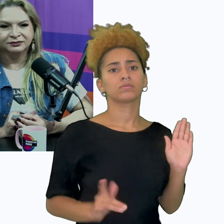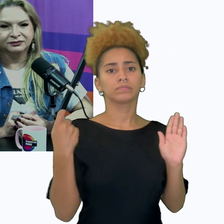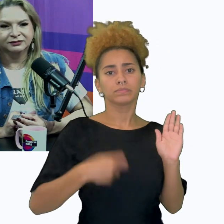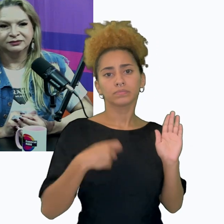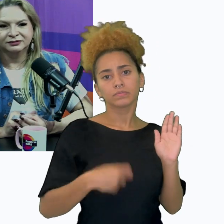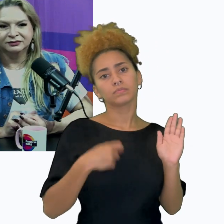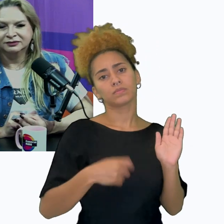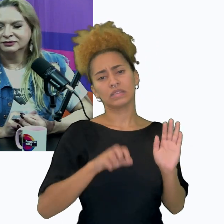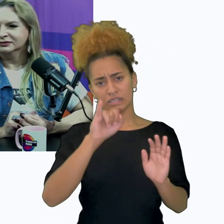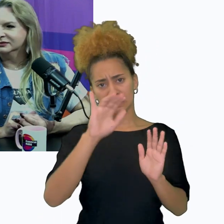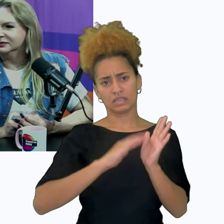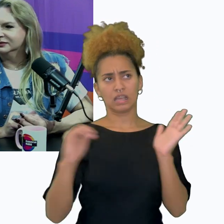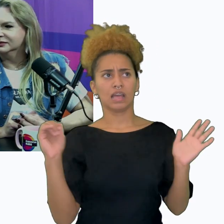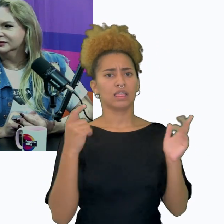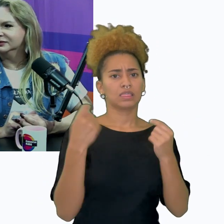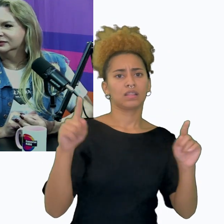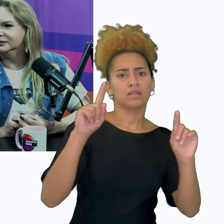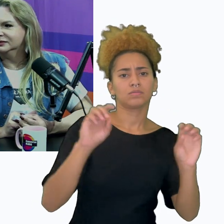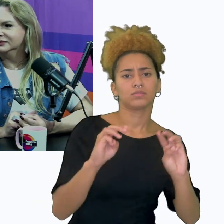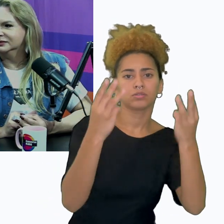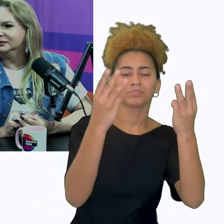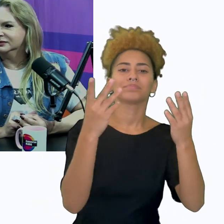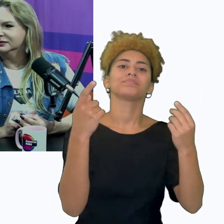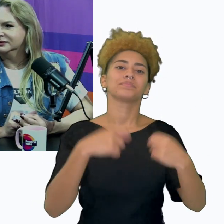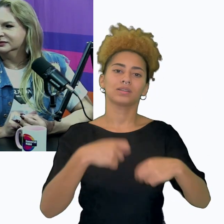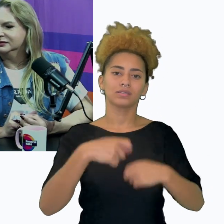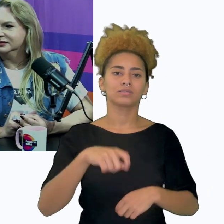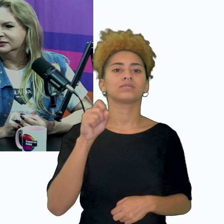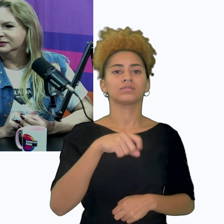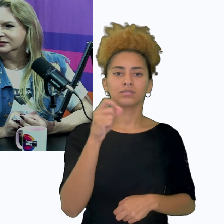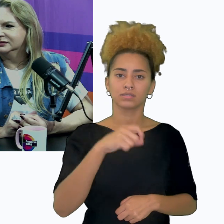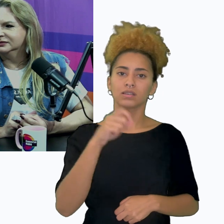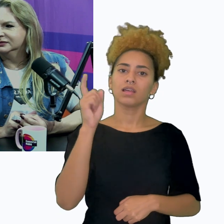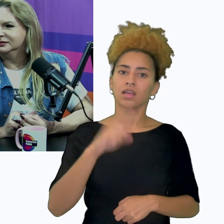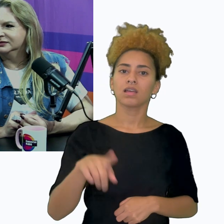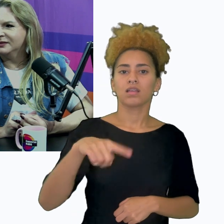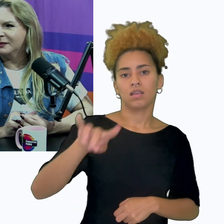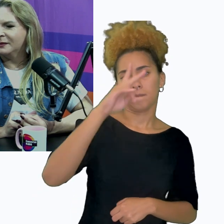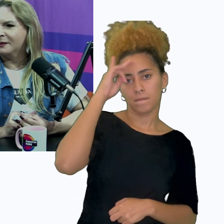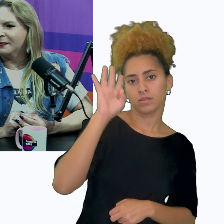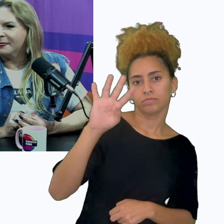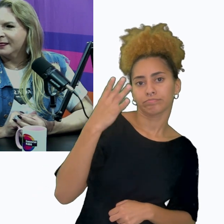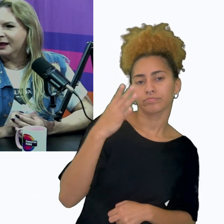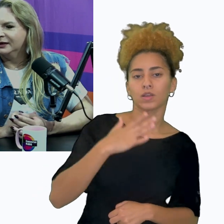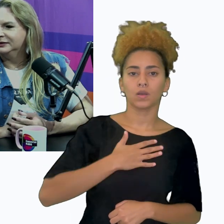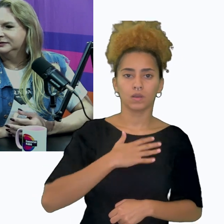É uma programação, tem que ter. Agora você vai tirar, porque não precisa mais de show. Precisa sim. É o entretenimento.